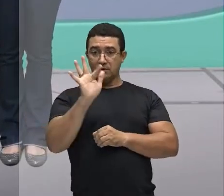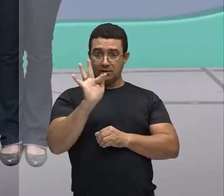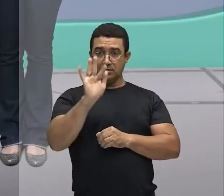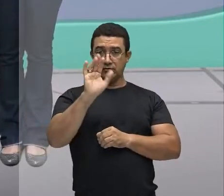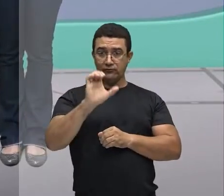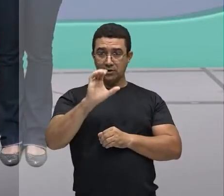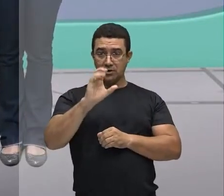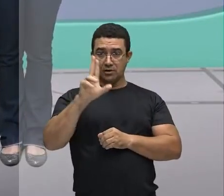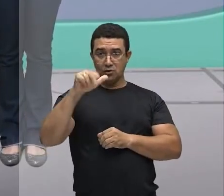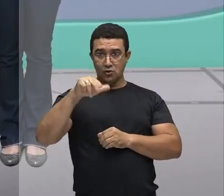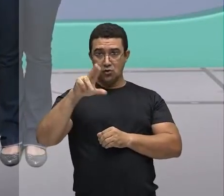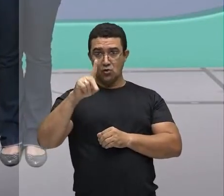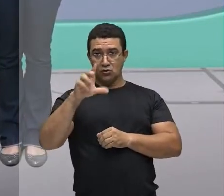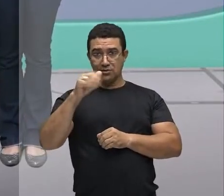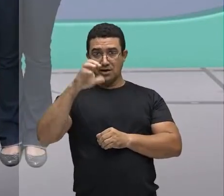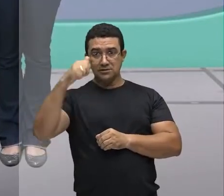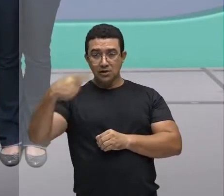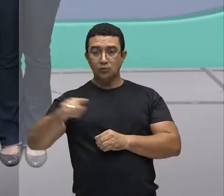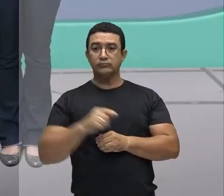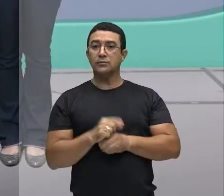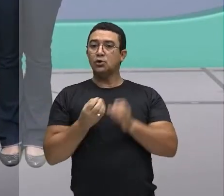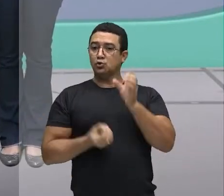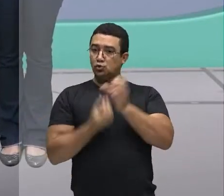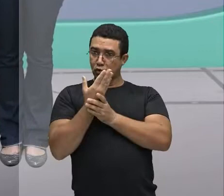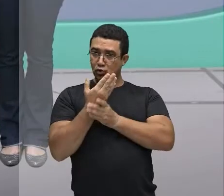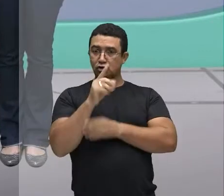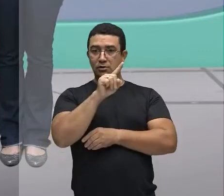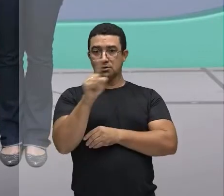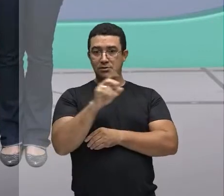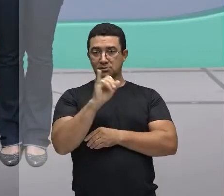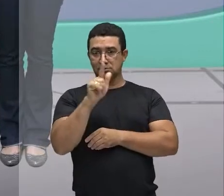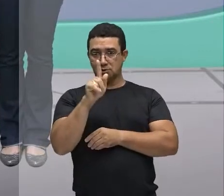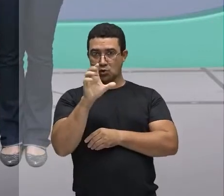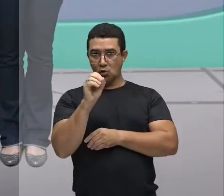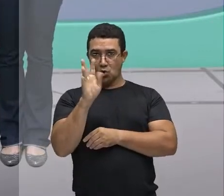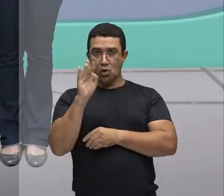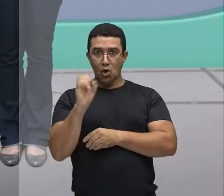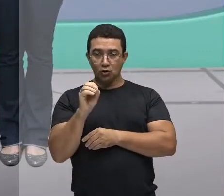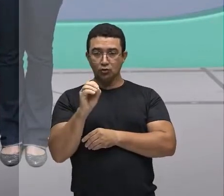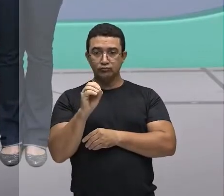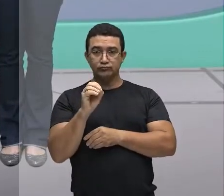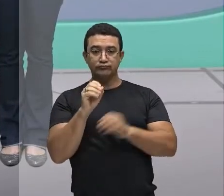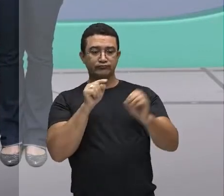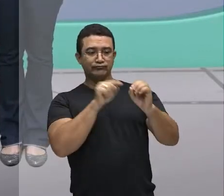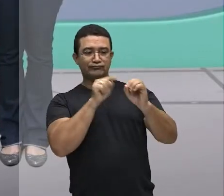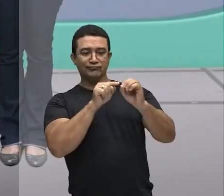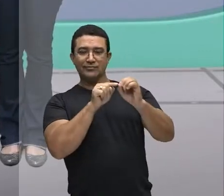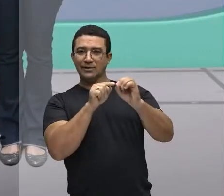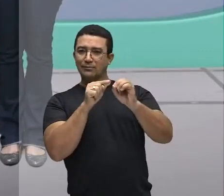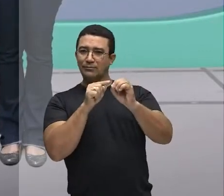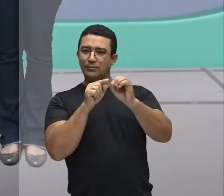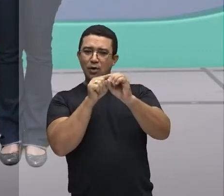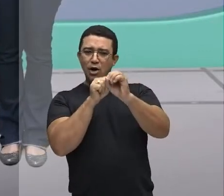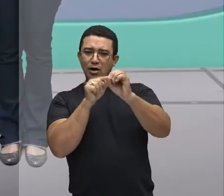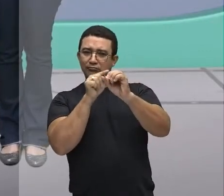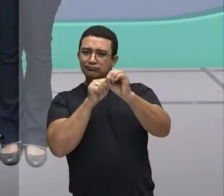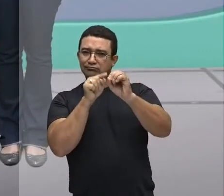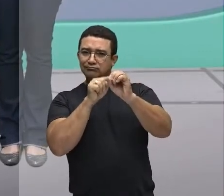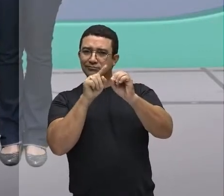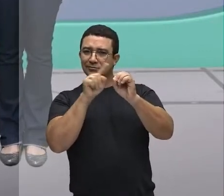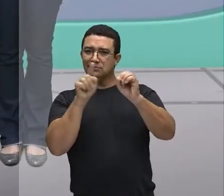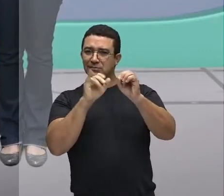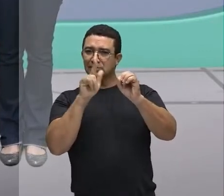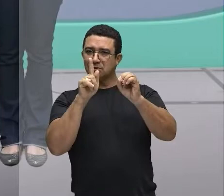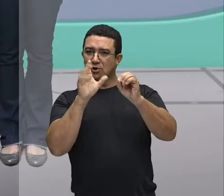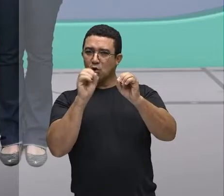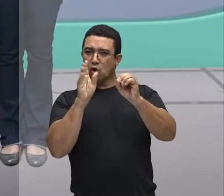E a fecundação gera o zigoto. O zigoto vai estar preparado para ser recebido por esse endométrio